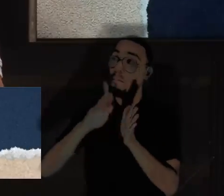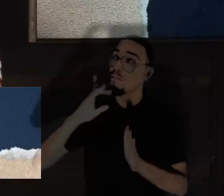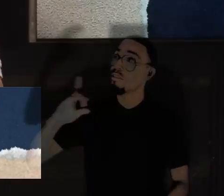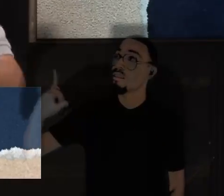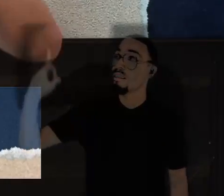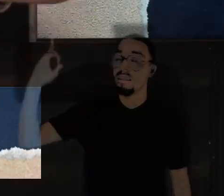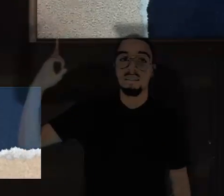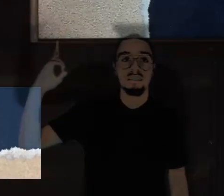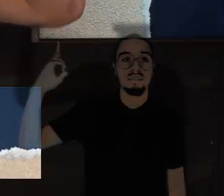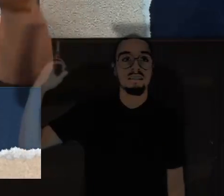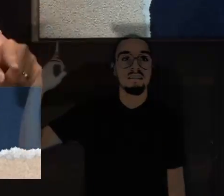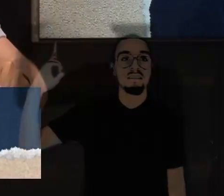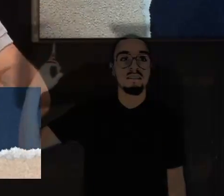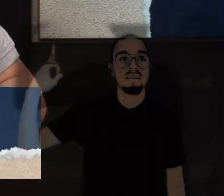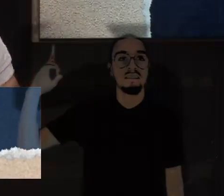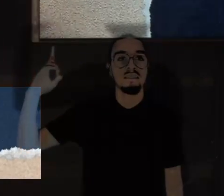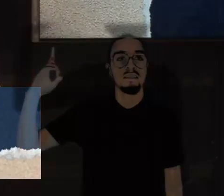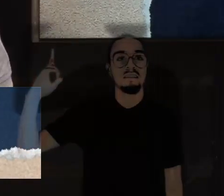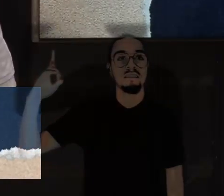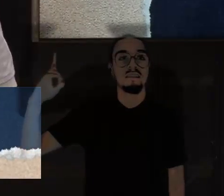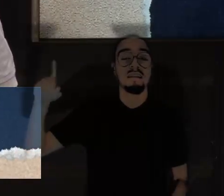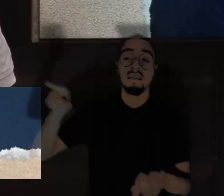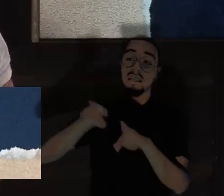pertence a Deus. 12. Contigo.